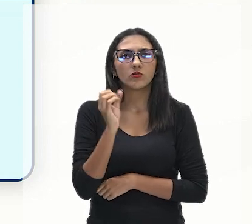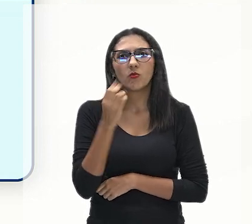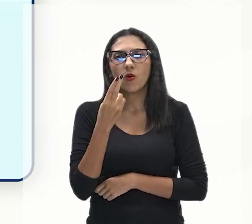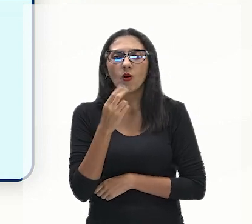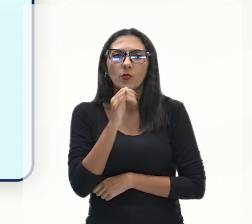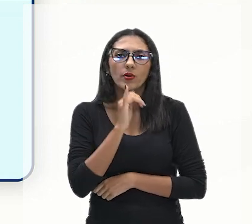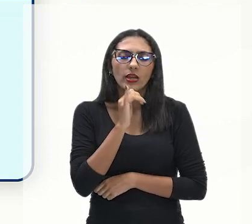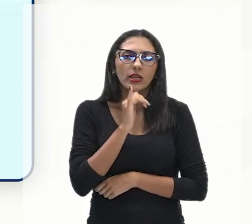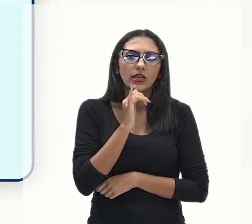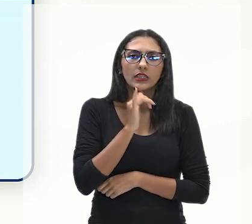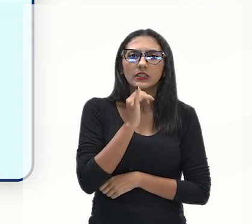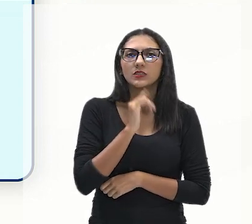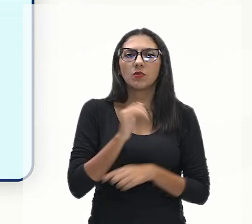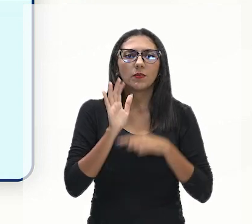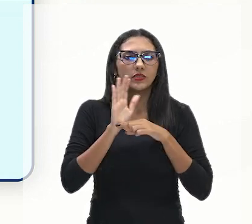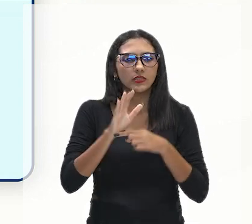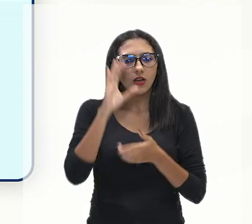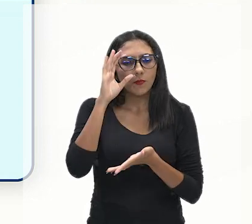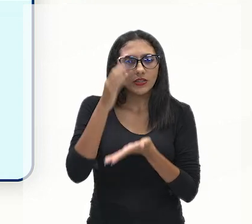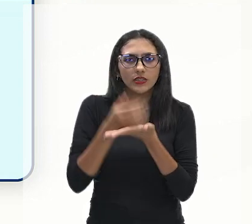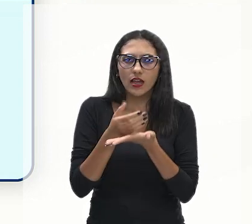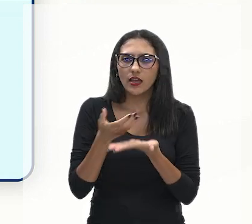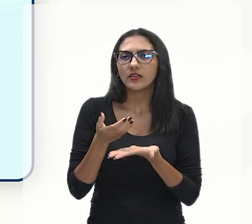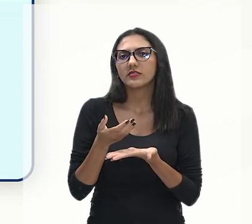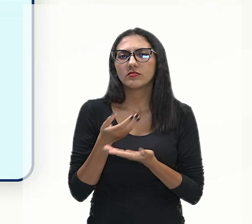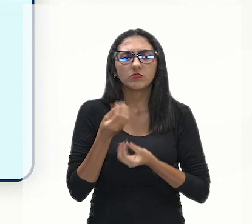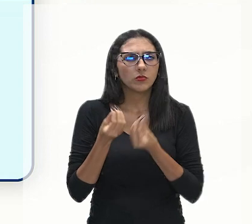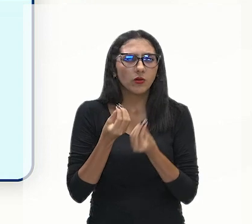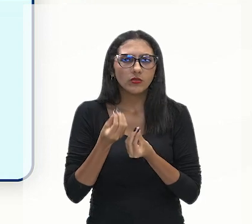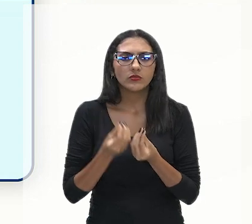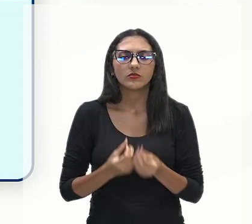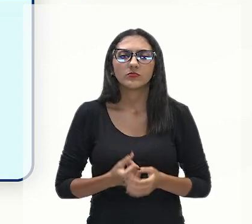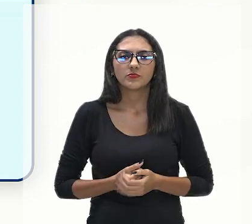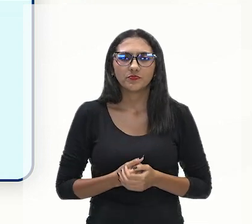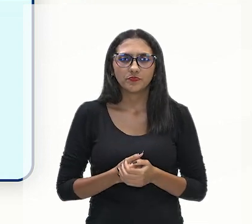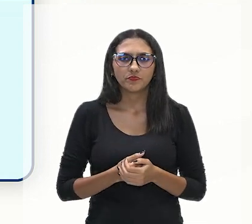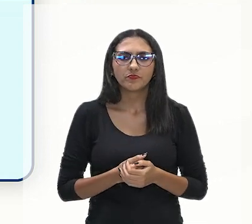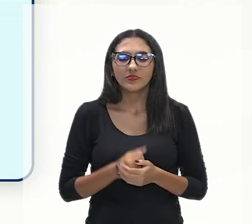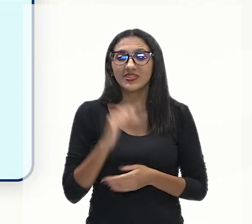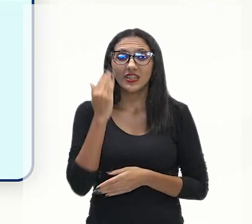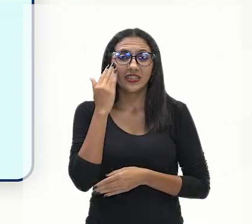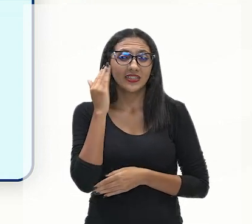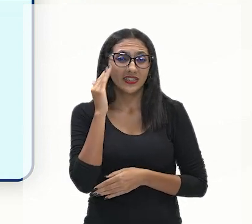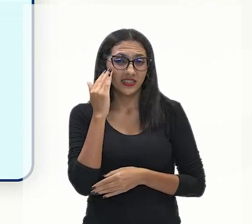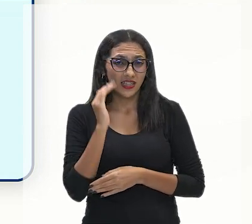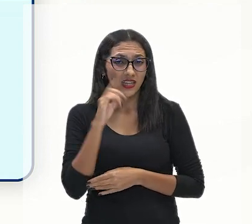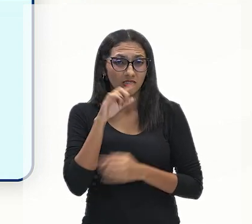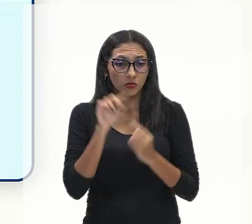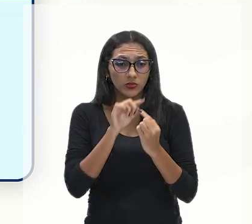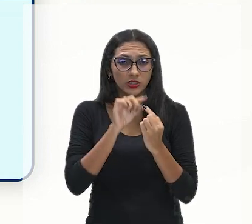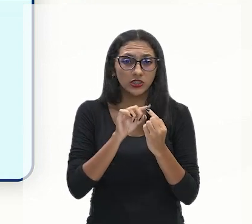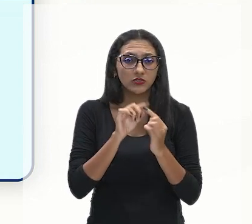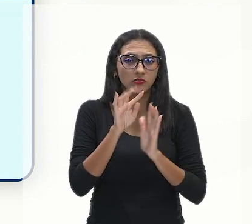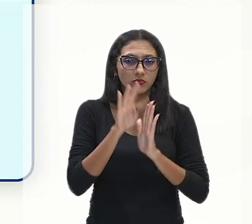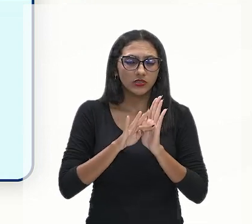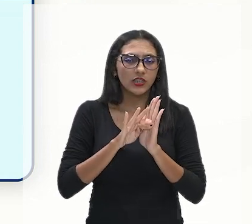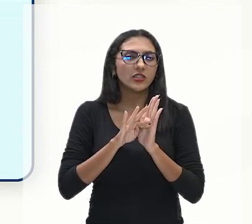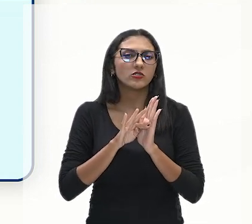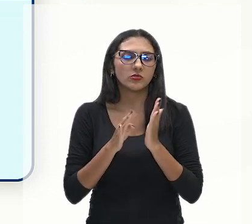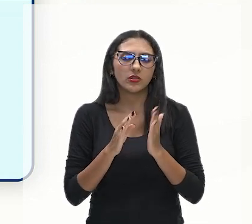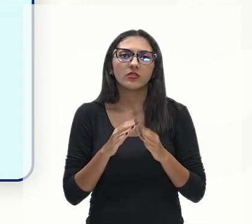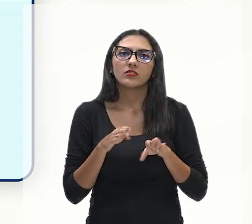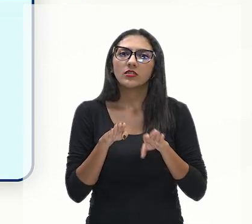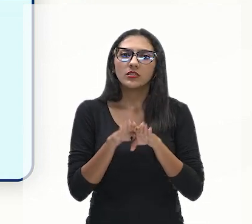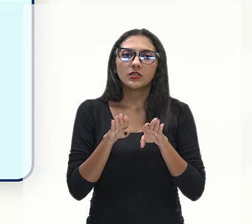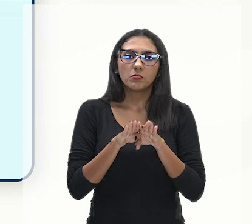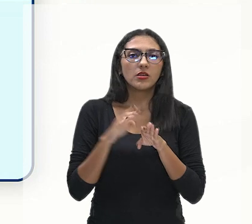ideia. Entender o propósito do texto também vai te ajudar aí a chegar